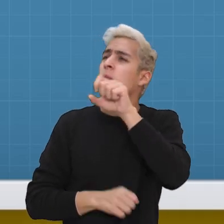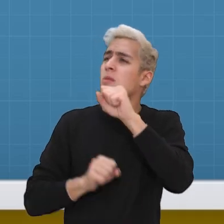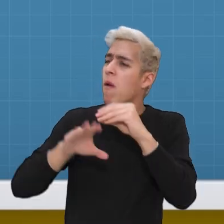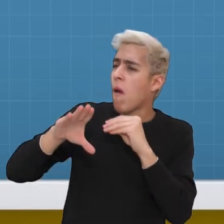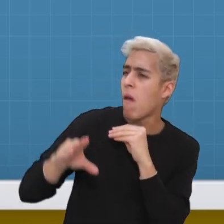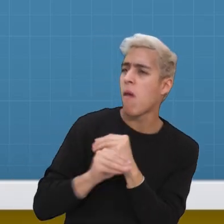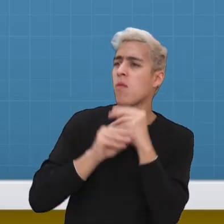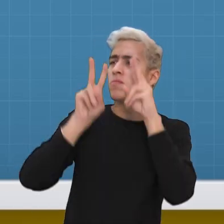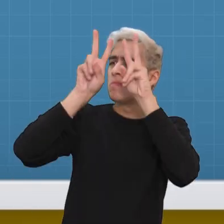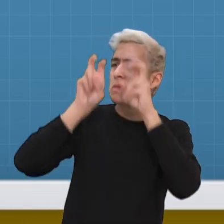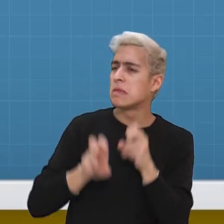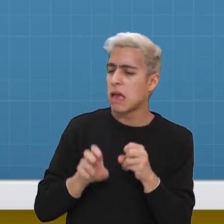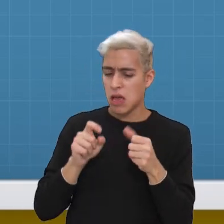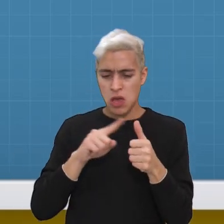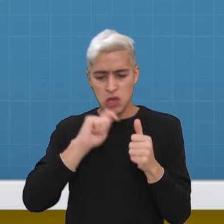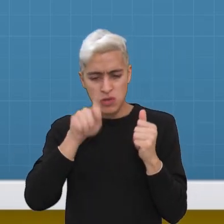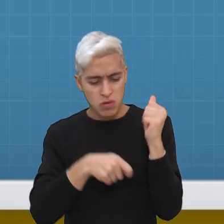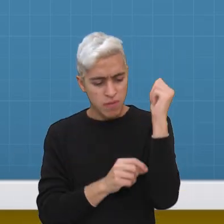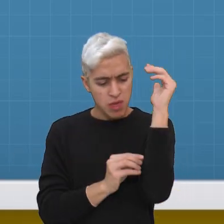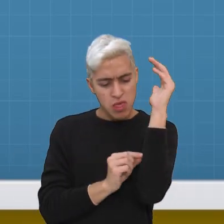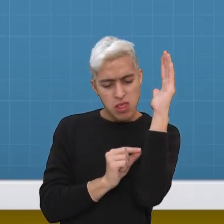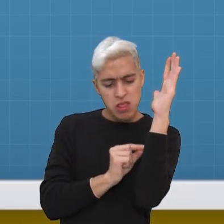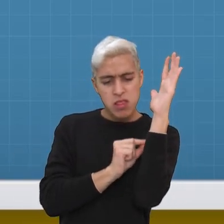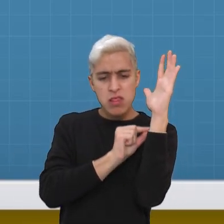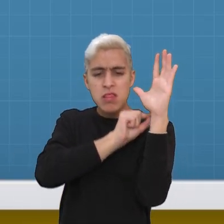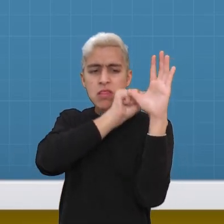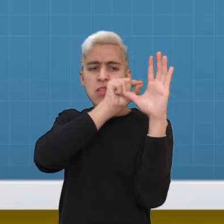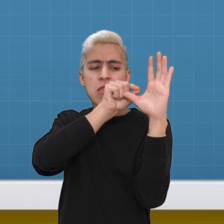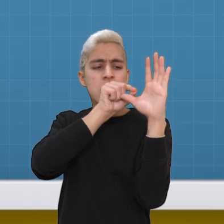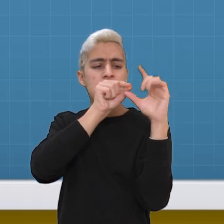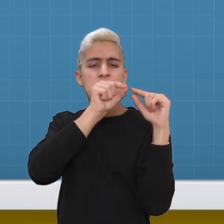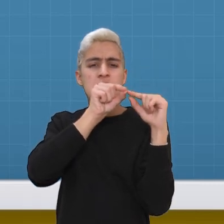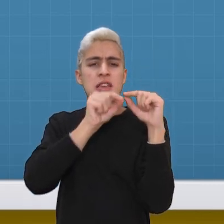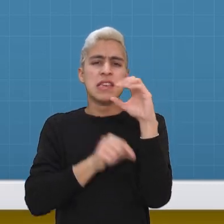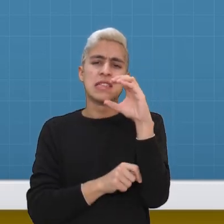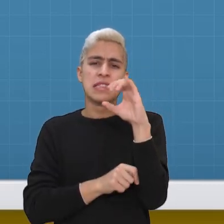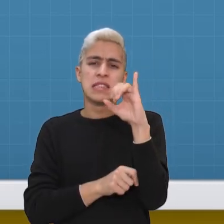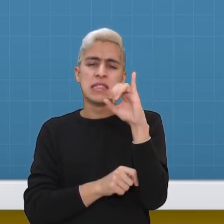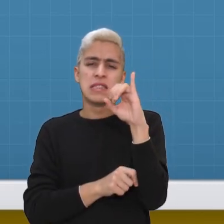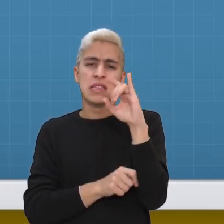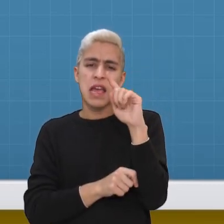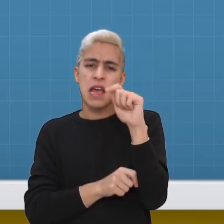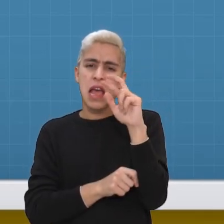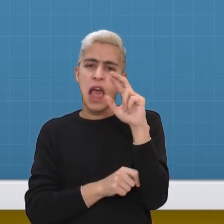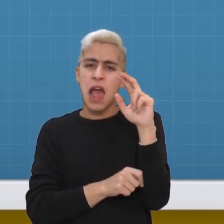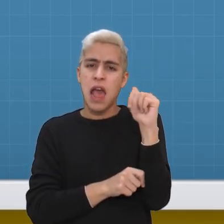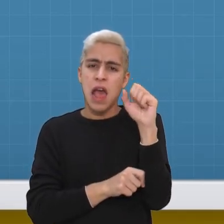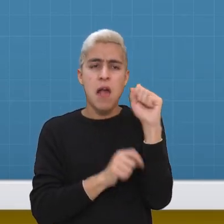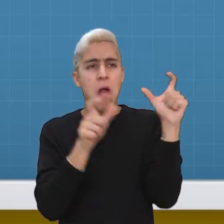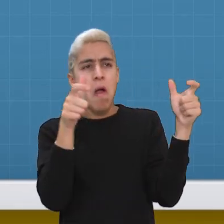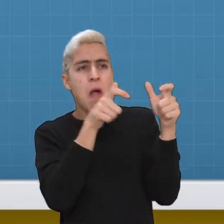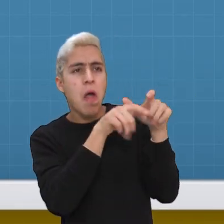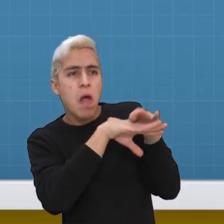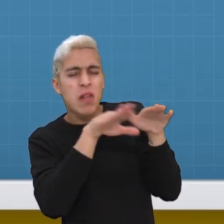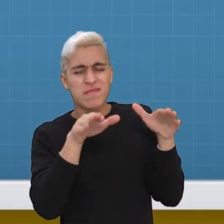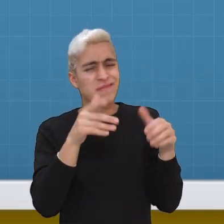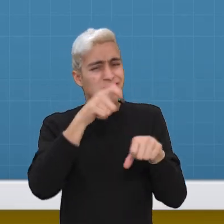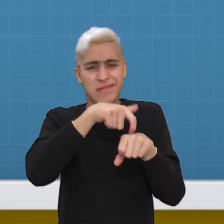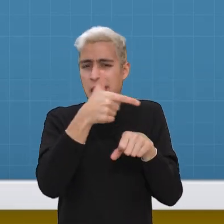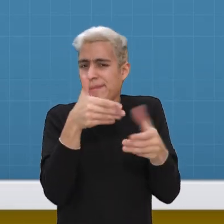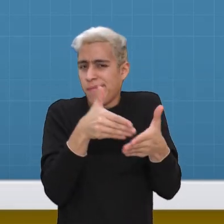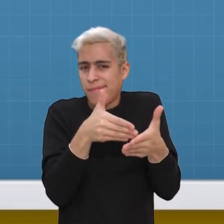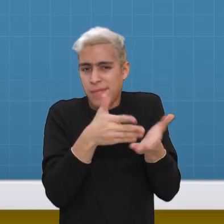ter falado sobre isso, sobre a cigarra, que as cigarras estão se acabando. Não temos tempo, né,